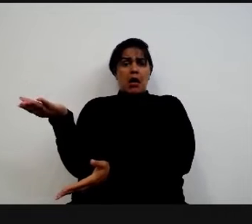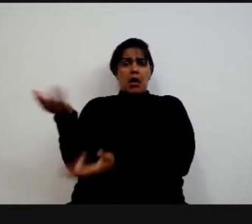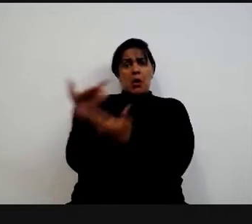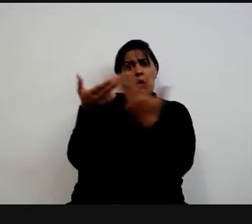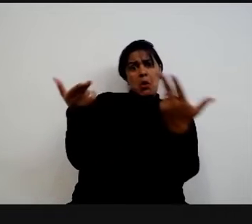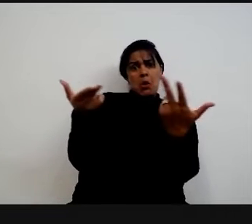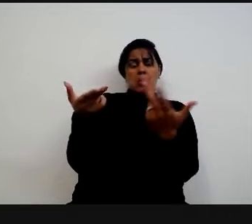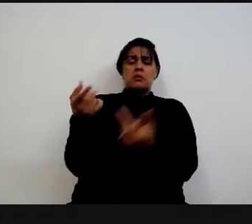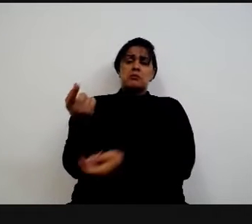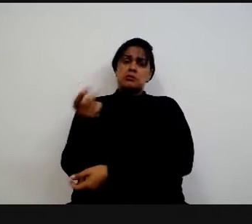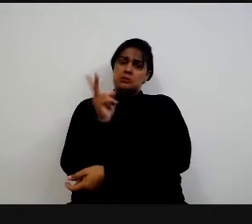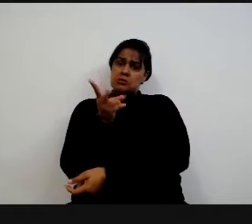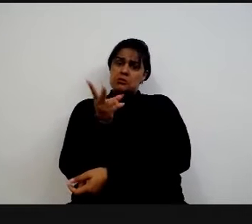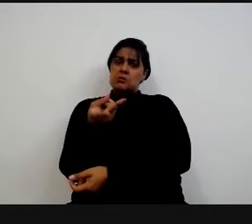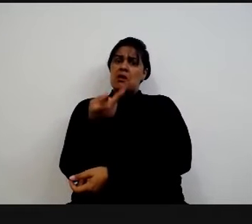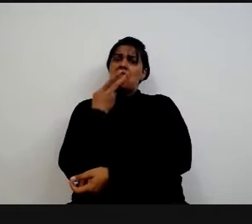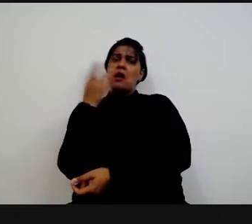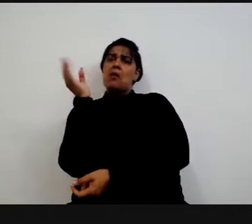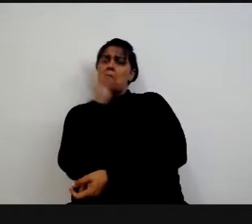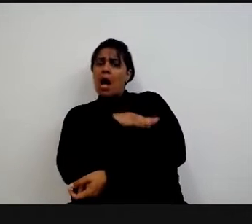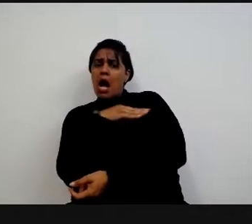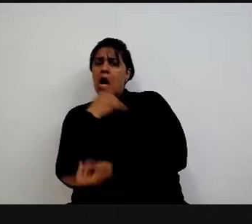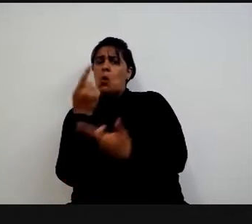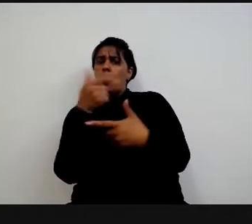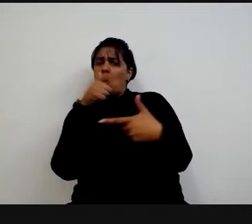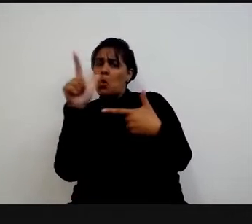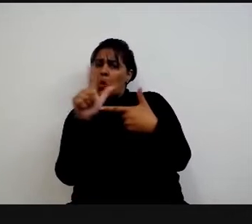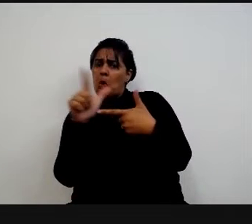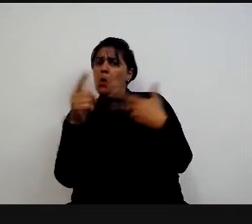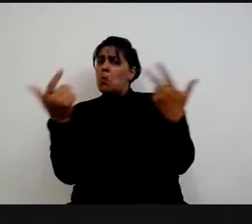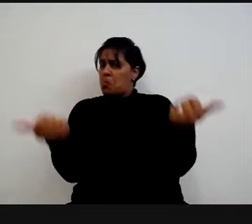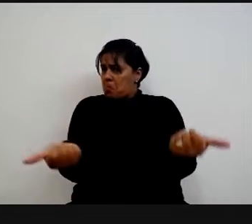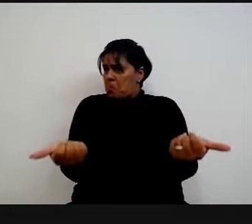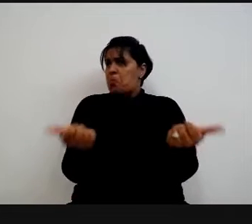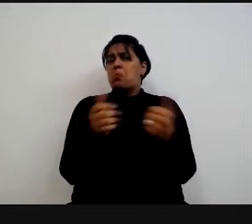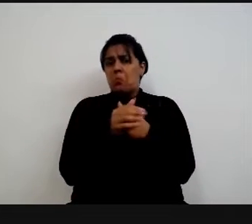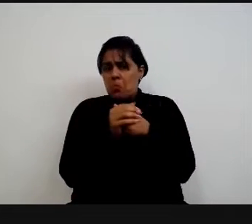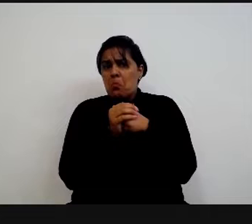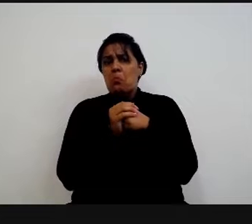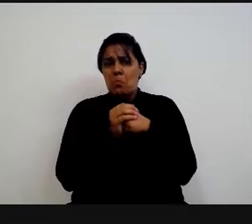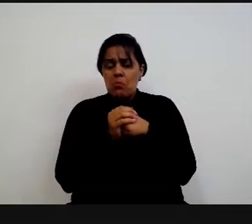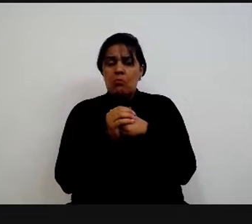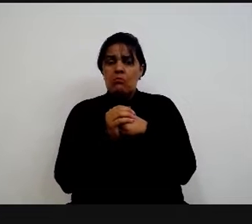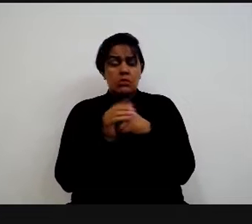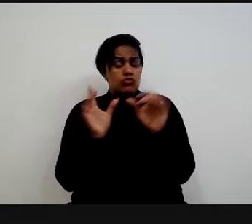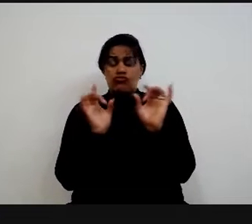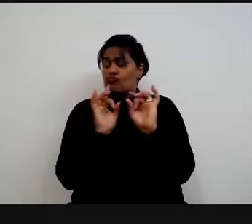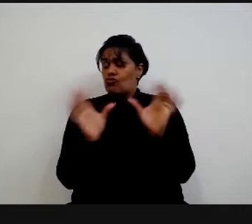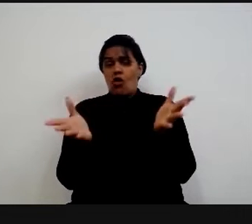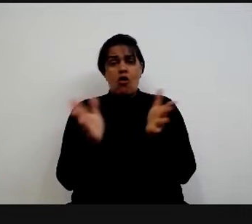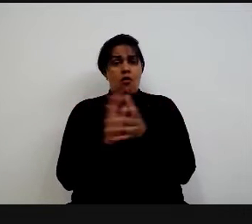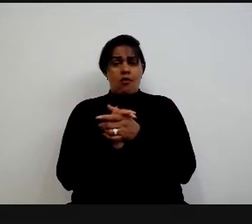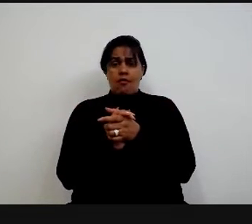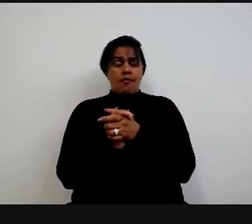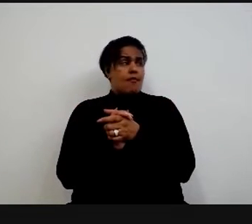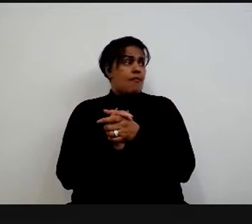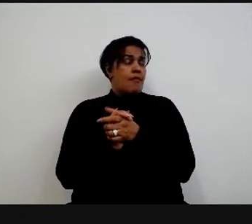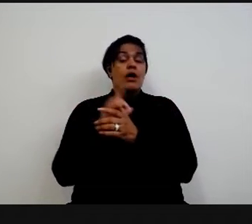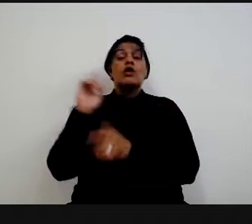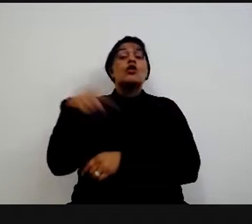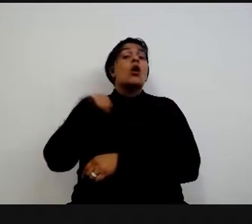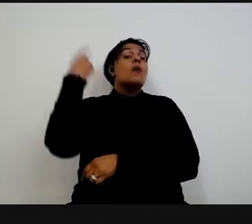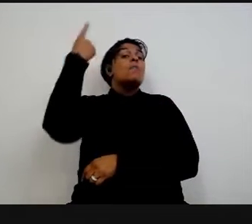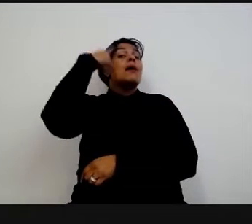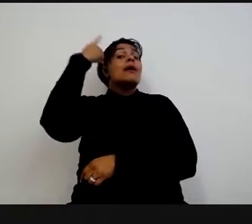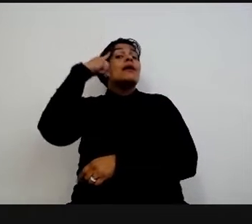televisão sempre gostou de falar mal do Poder Legislativo, da Ibope falar mal do Poder Legislativo, né? E a imagem que a gente queria,